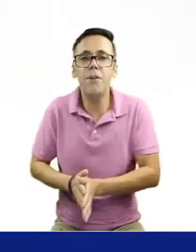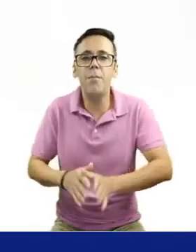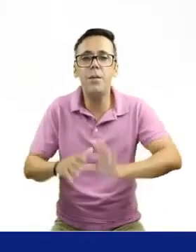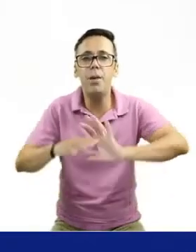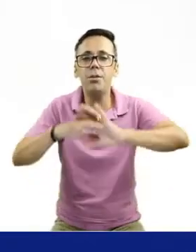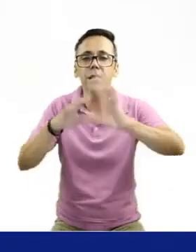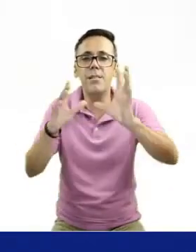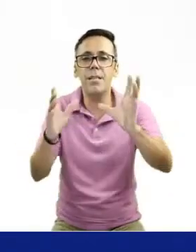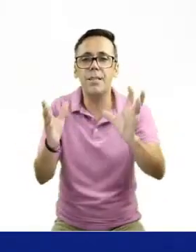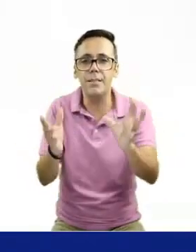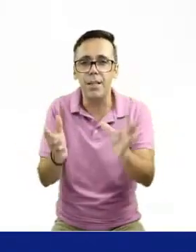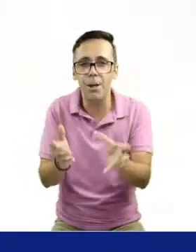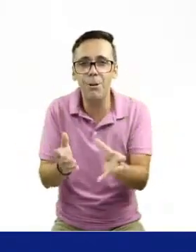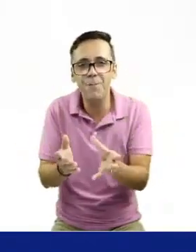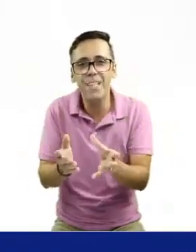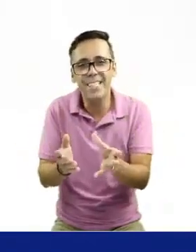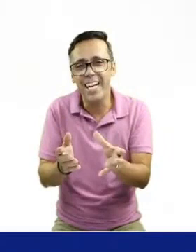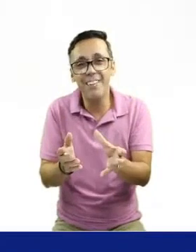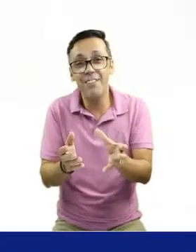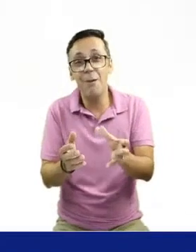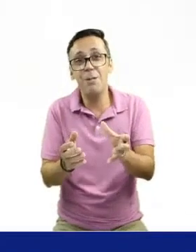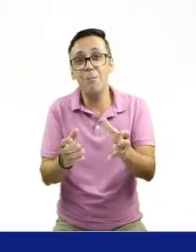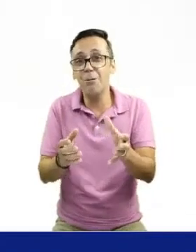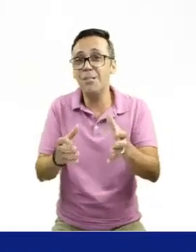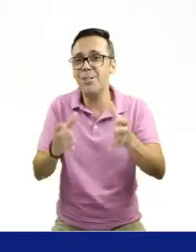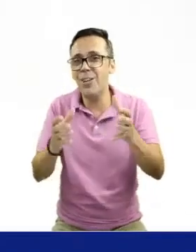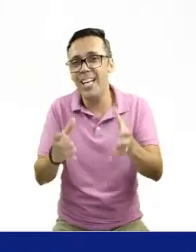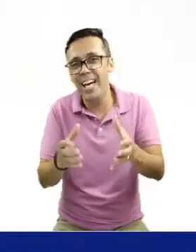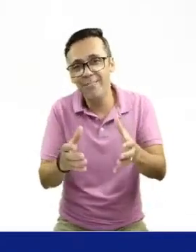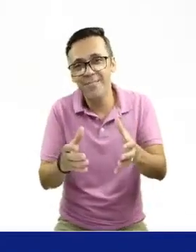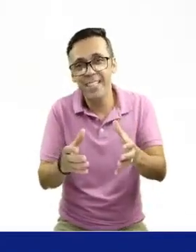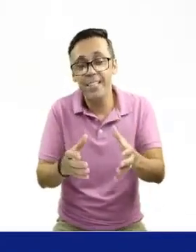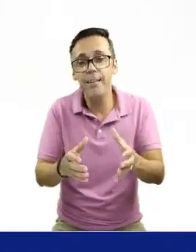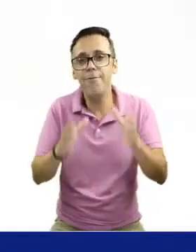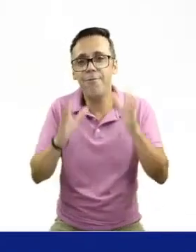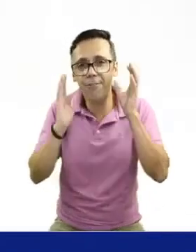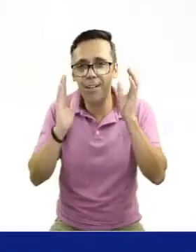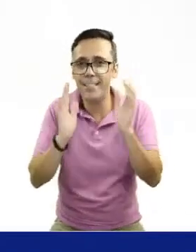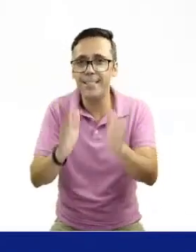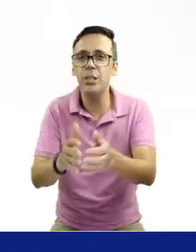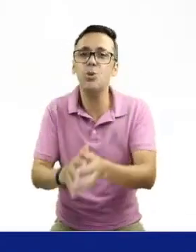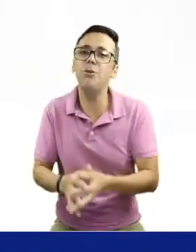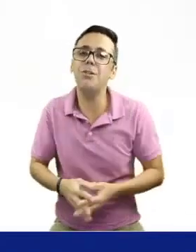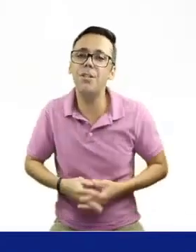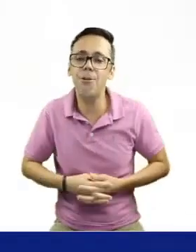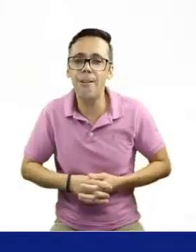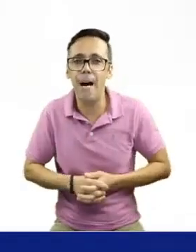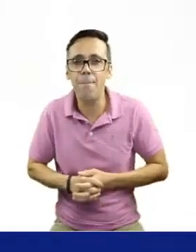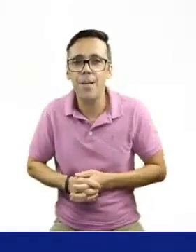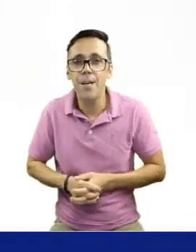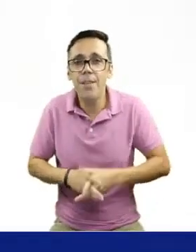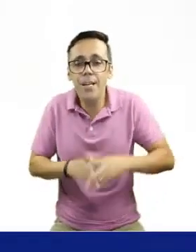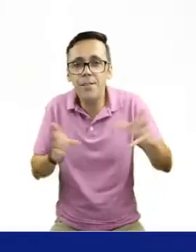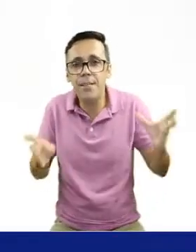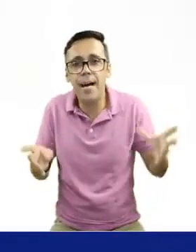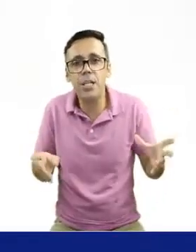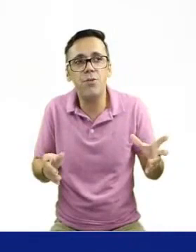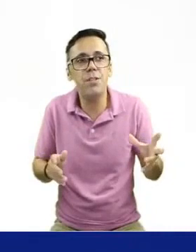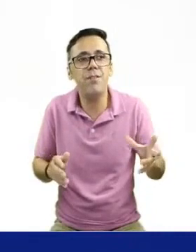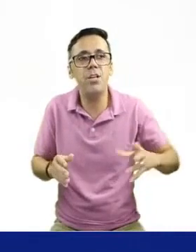então então você vai abrir mão desses e tentam tá vai abrir mão desse rolê e vai fazer a sua inscrição lá